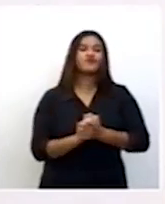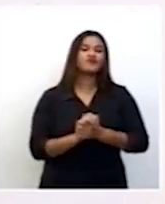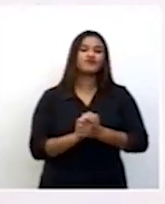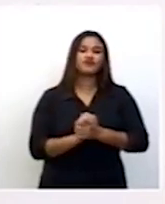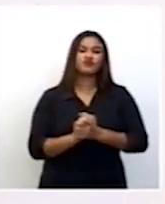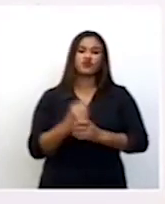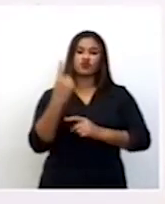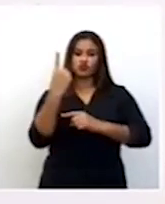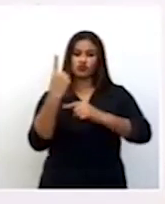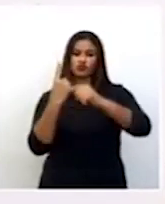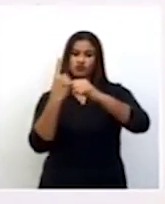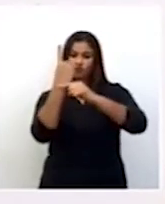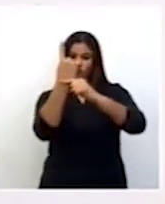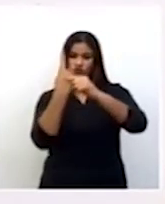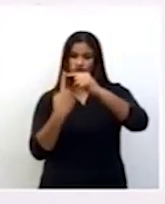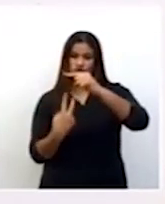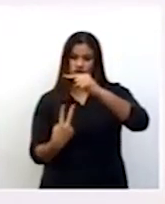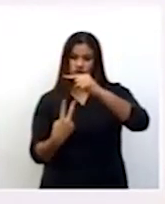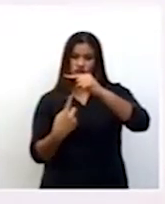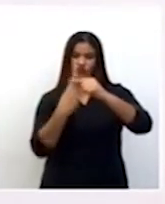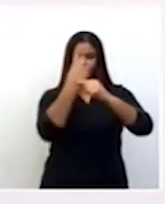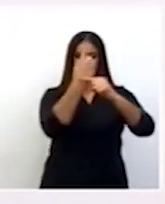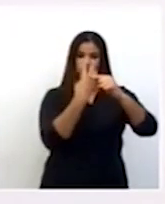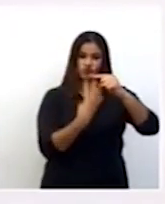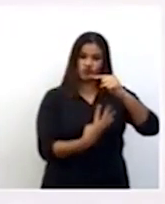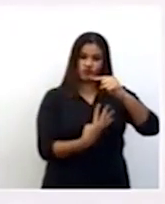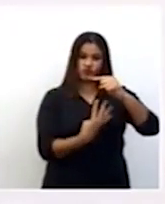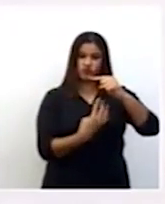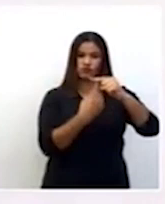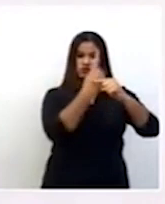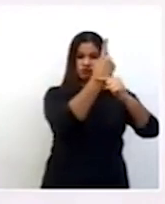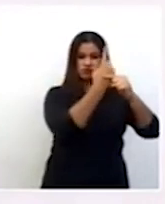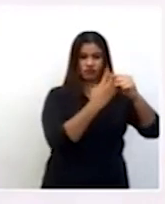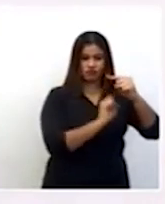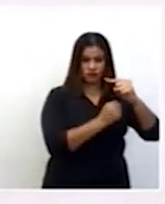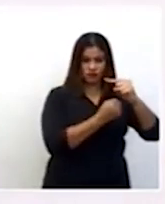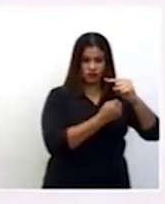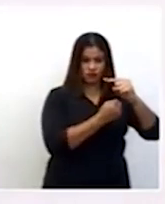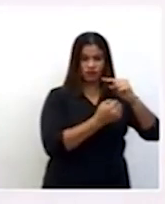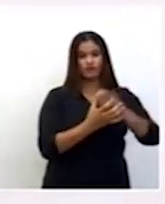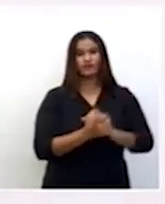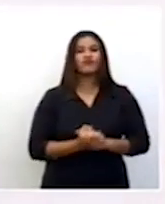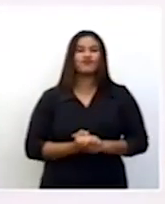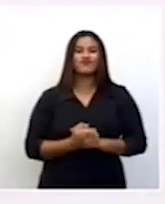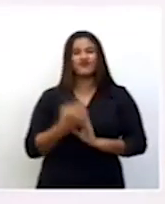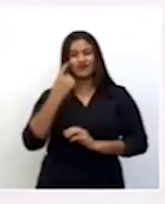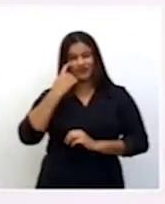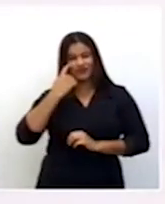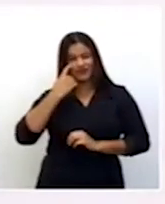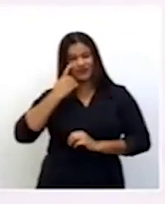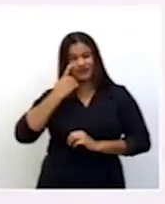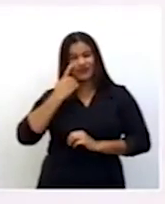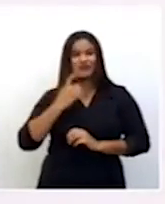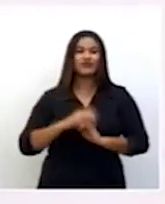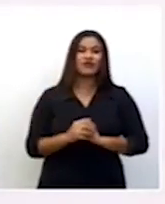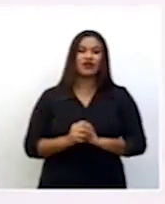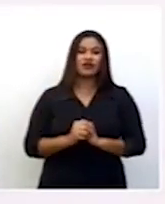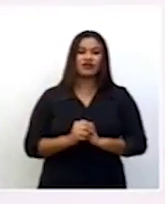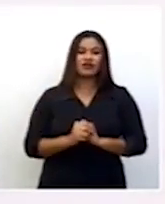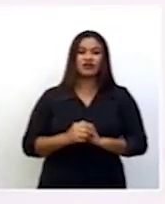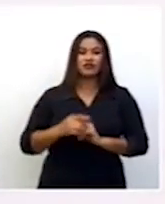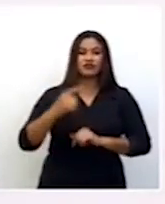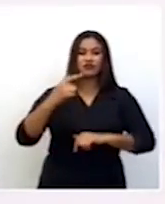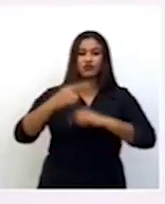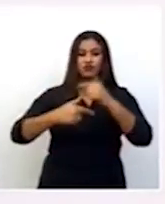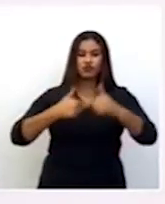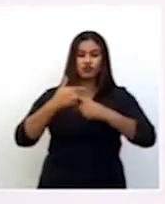1 sobre 2, 1 sobre 4, 1 sobre 8. Olha que trabalho, né? Primeira coisa que eu tenho que fazer